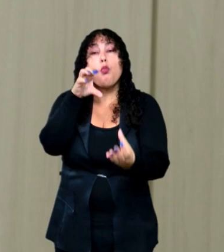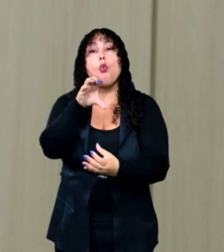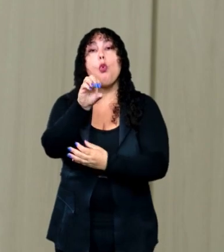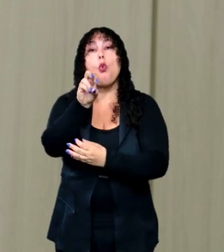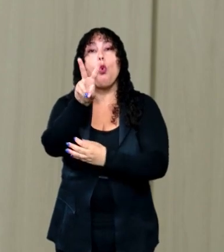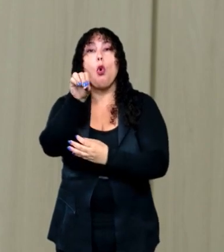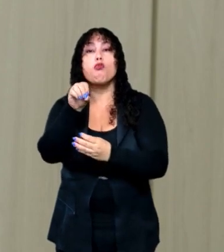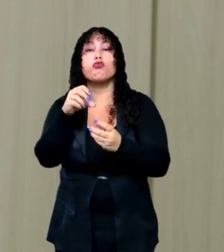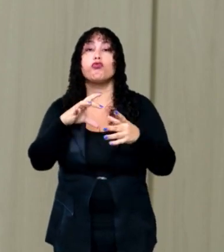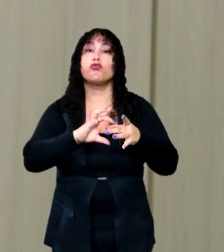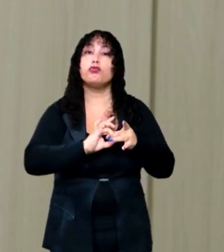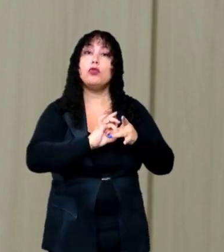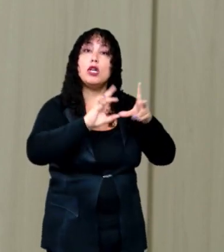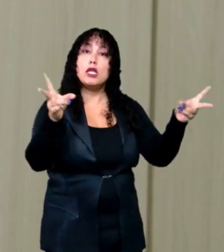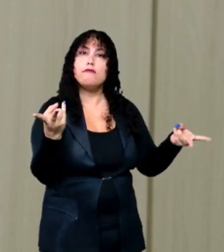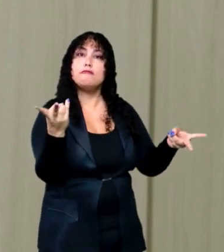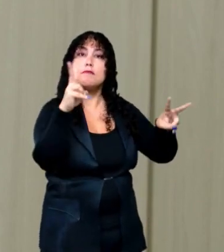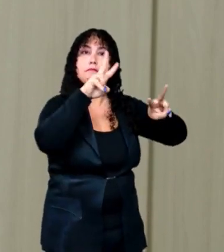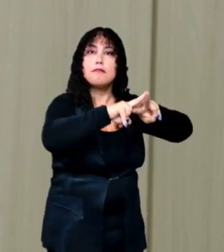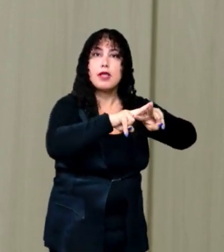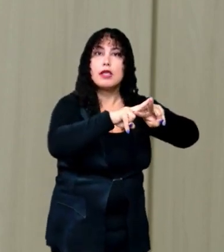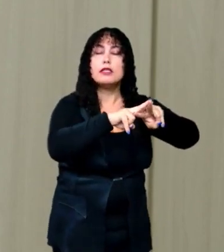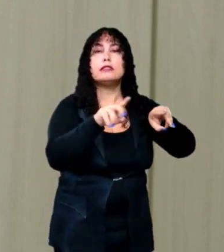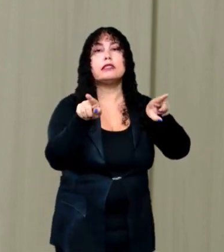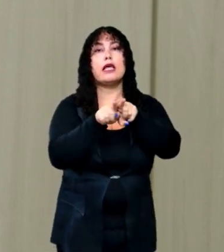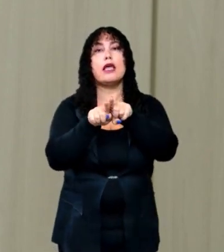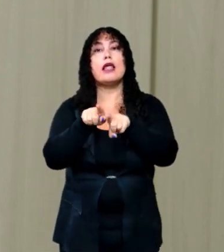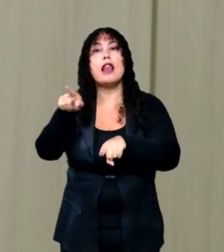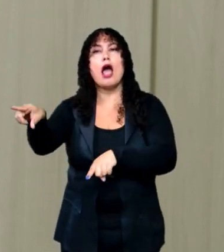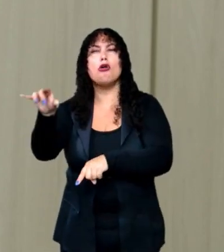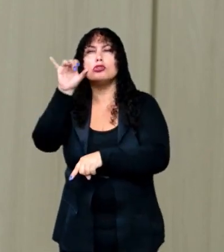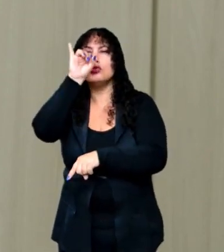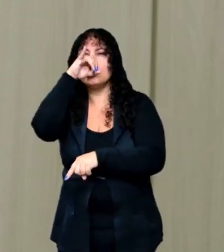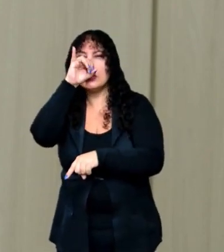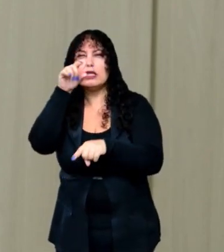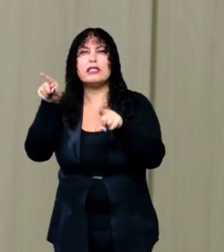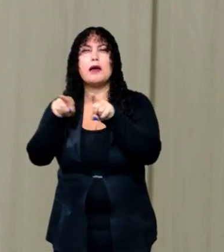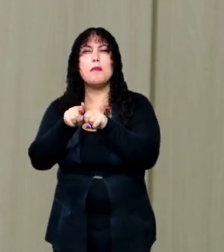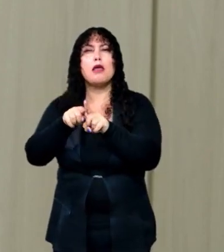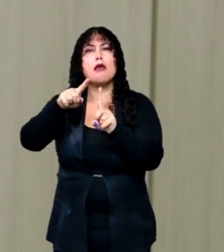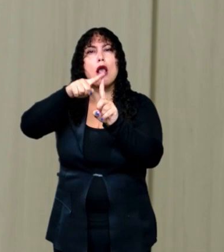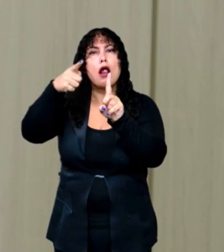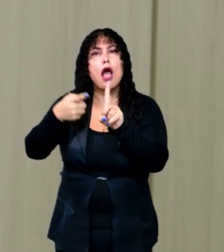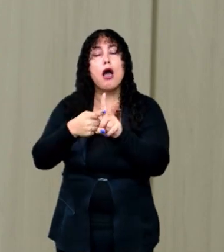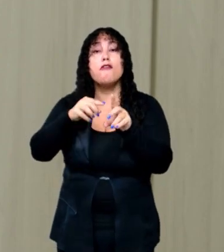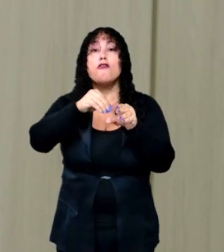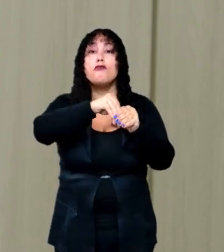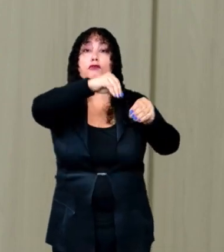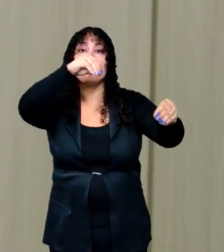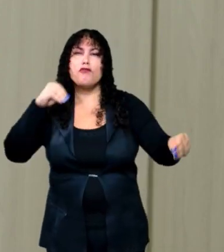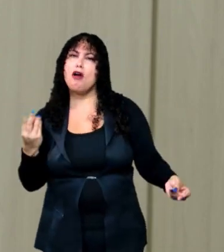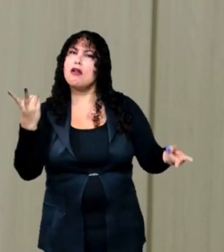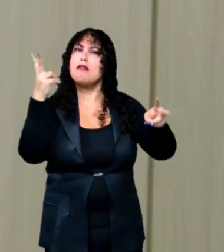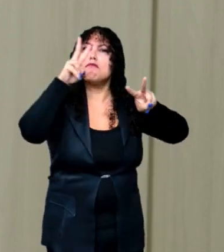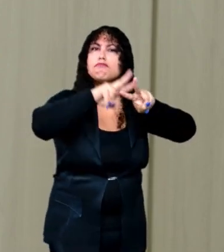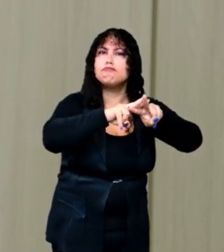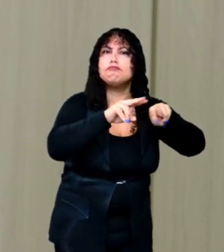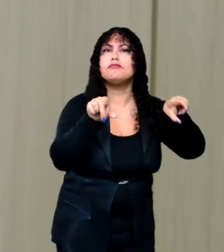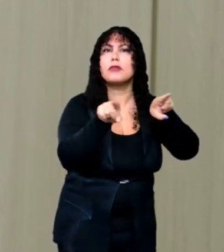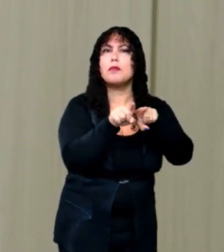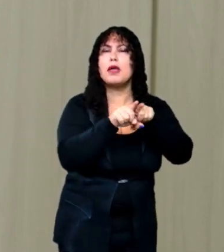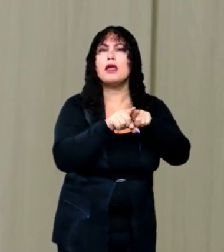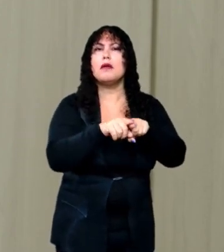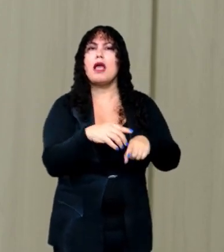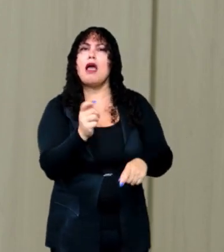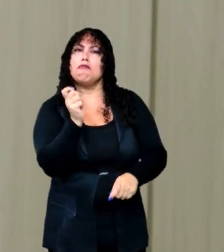das gaiolas, e que possa se ter as matrizes de suínos grávidas, prenhas, fora de gaiola também. Porque é uma